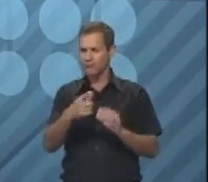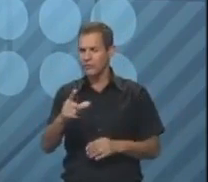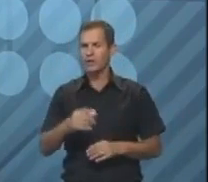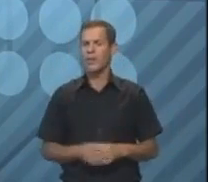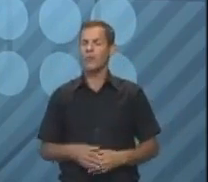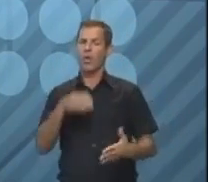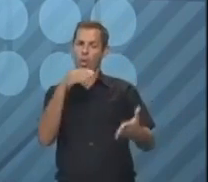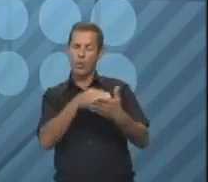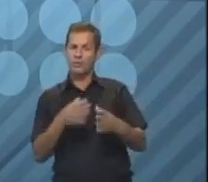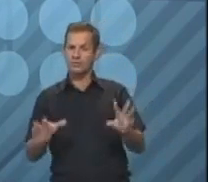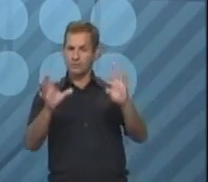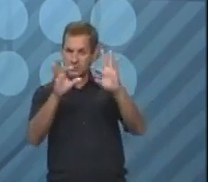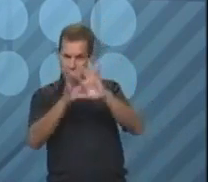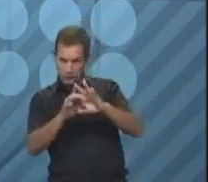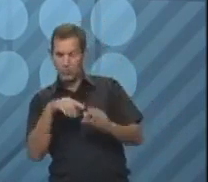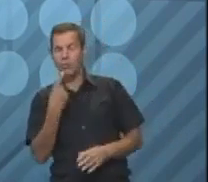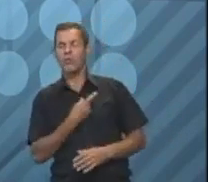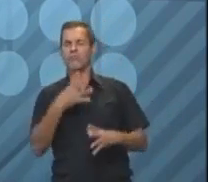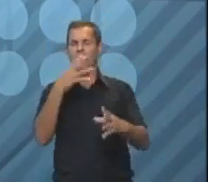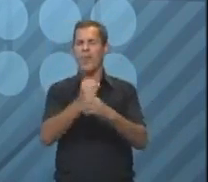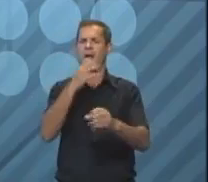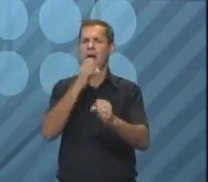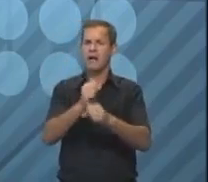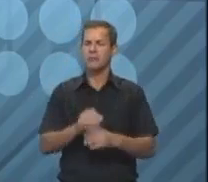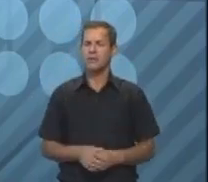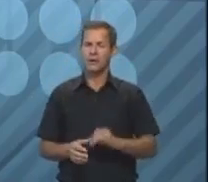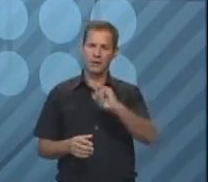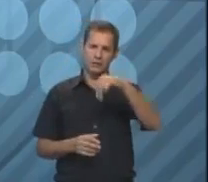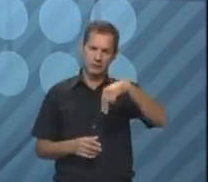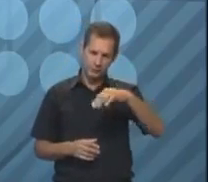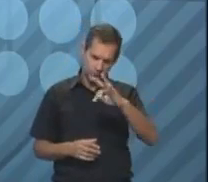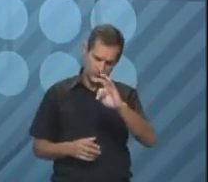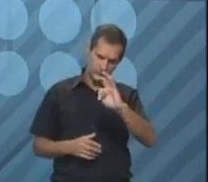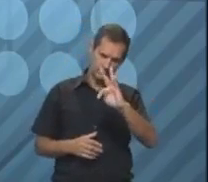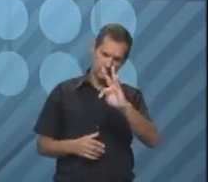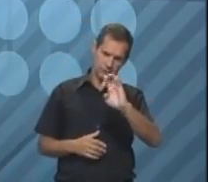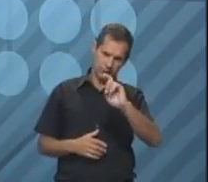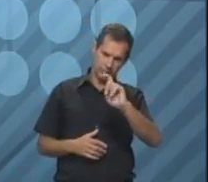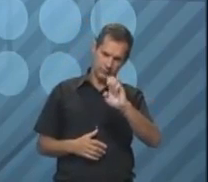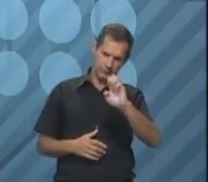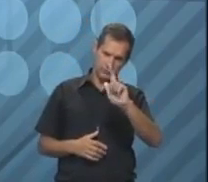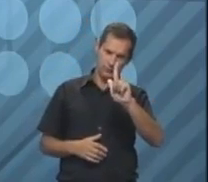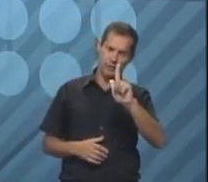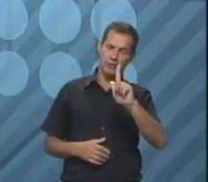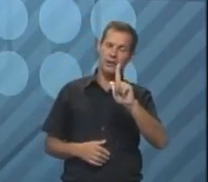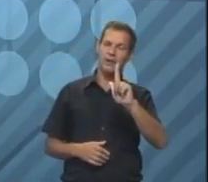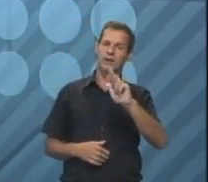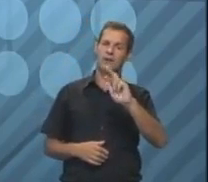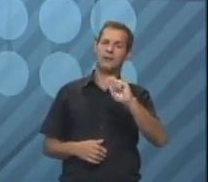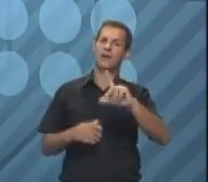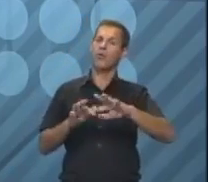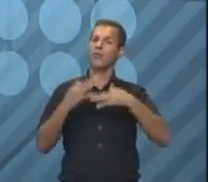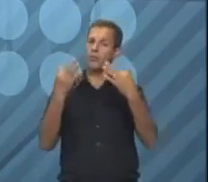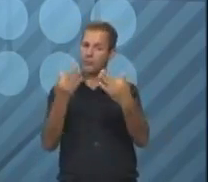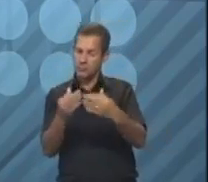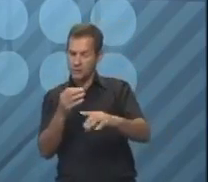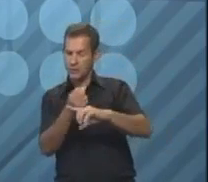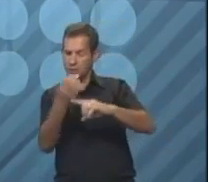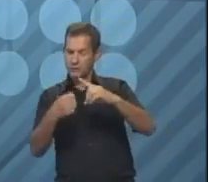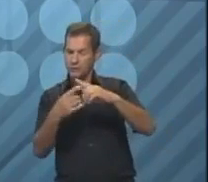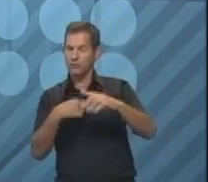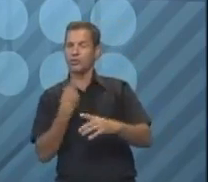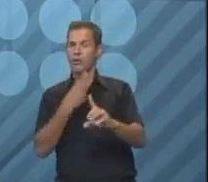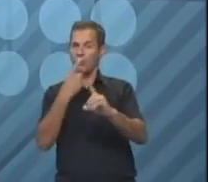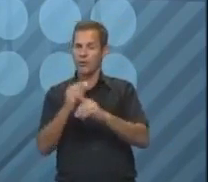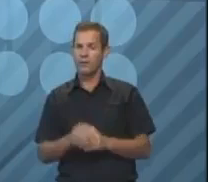temos um limite de integração. Então, nós vamos calcular a integral, nós vamos encontrar uma família de função. Não se esqueça, quando estamos